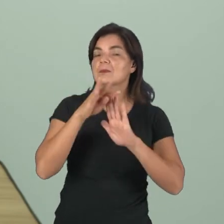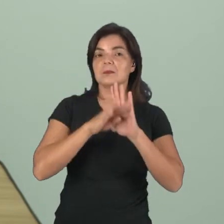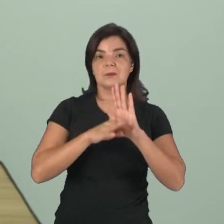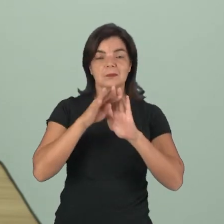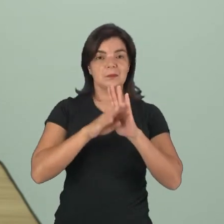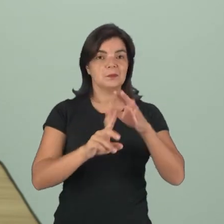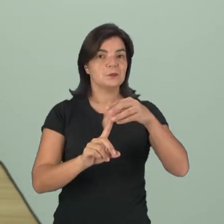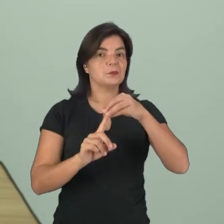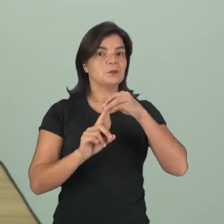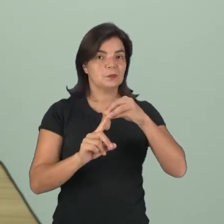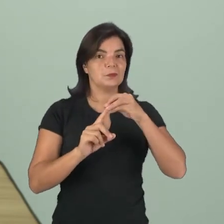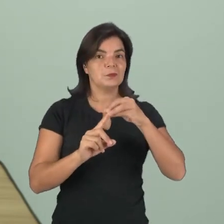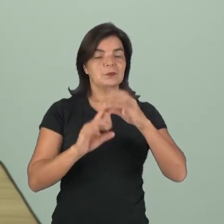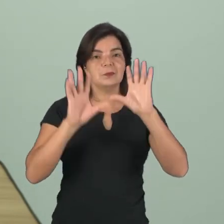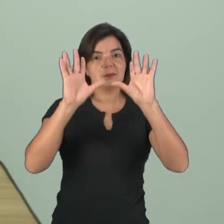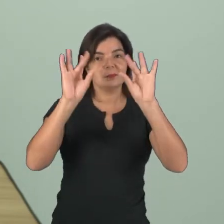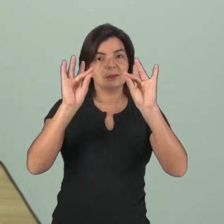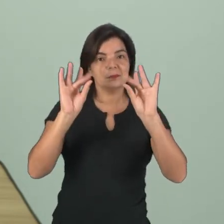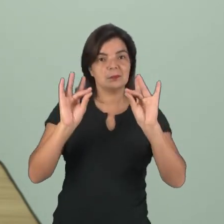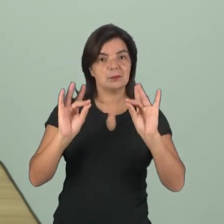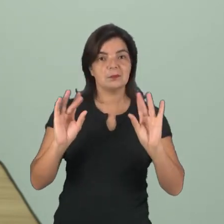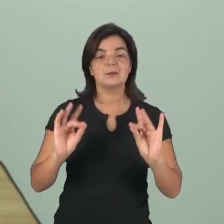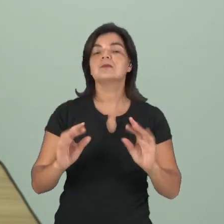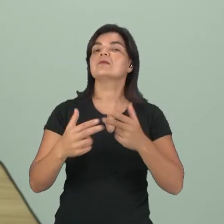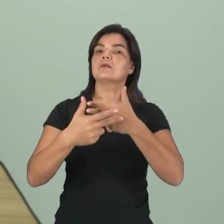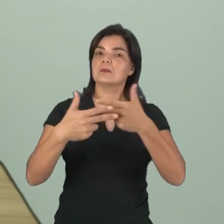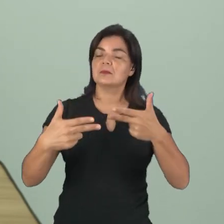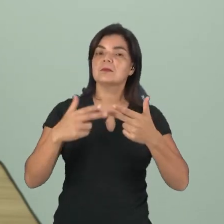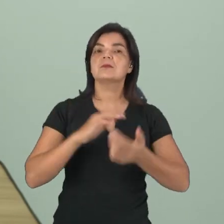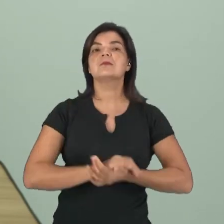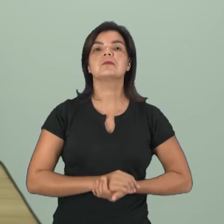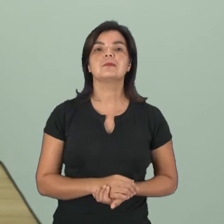tem a finalidade de detalhar um produto?